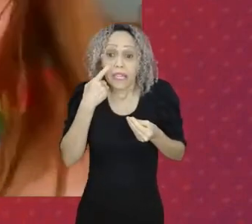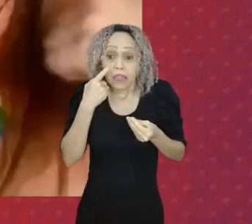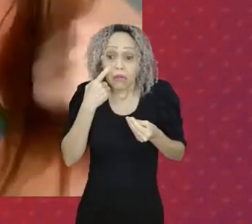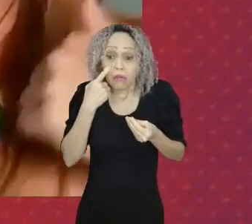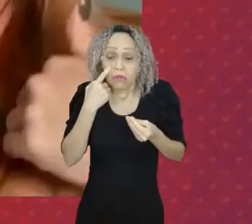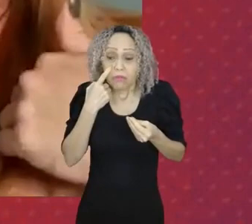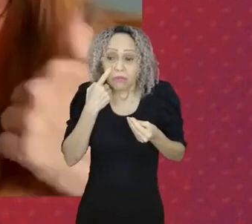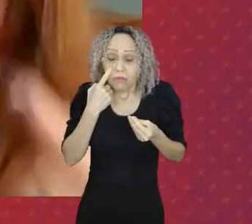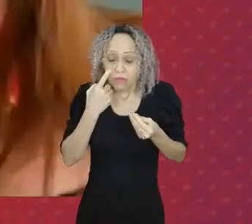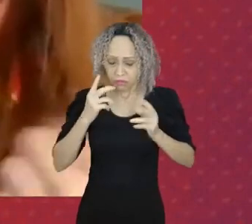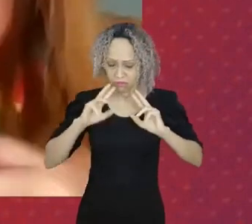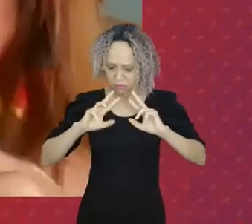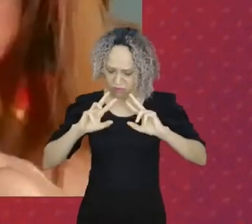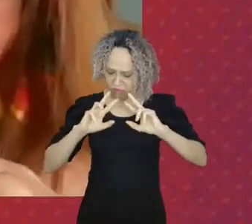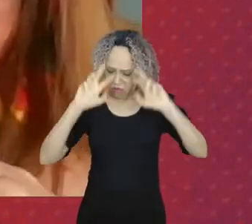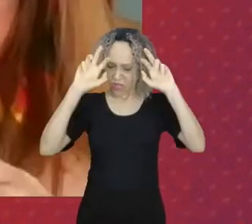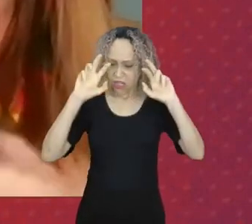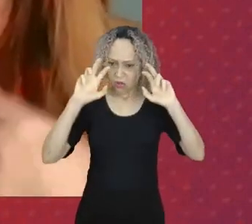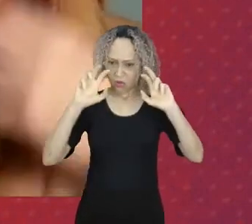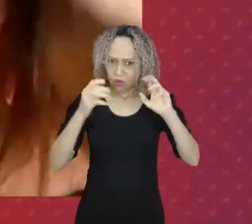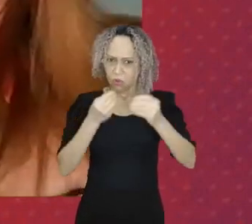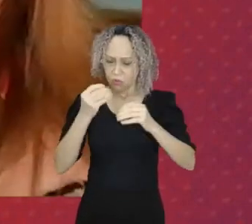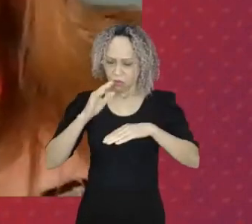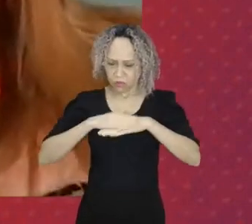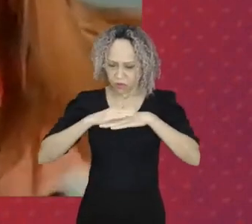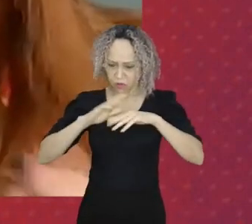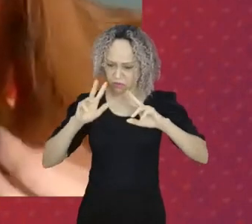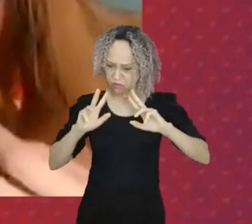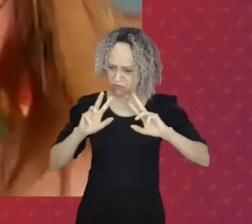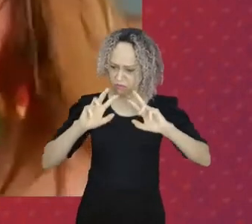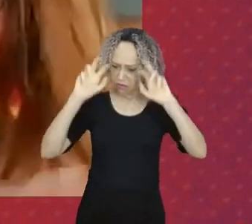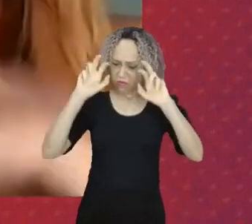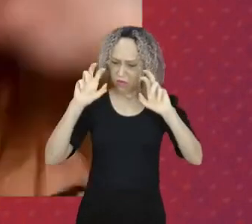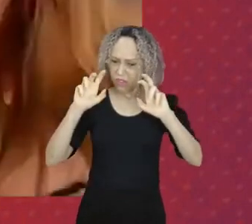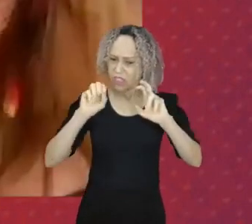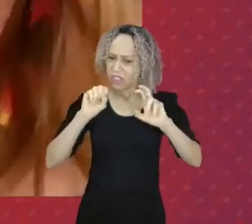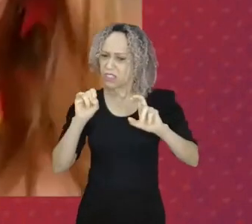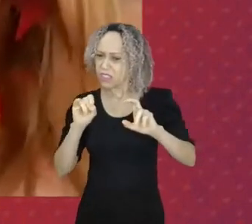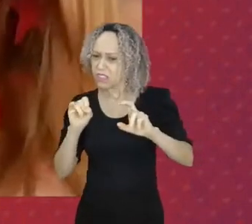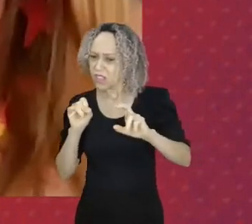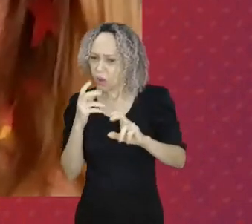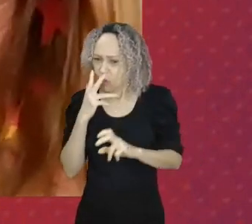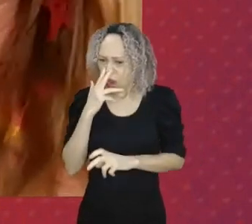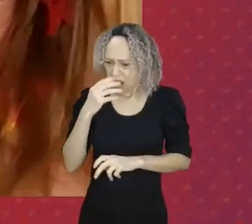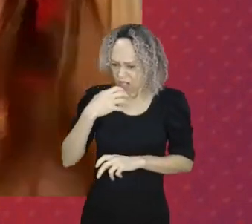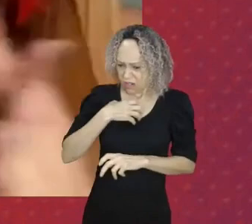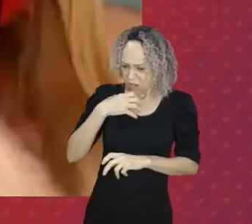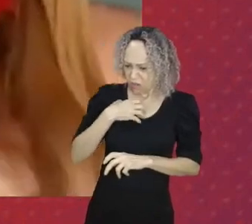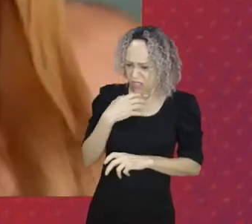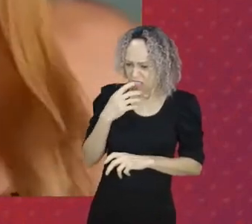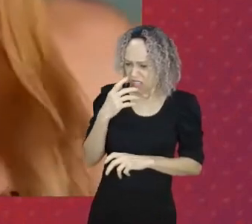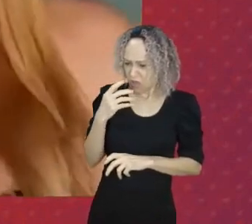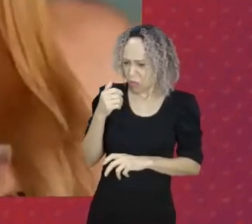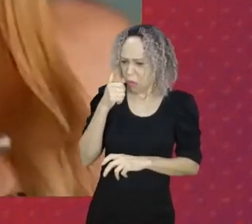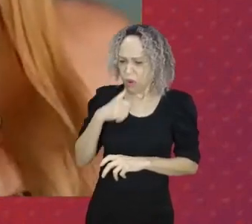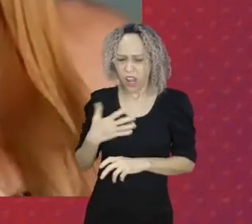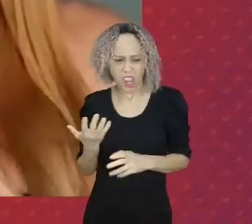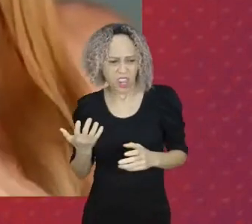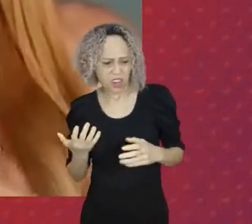sociedade. É como eu me vejo e como eu me enxergo. Se eu me identifico como um homem, como mulher, como nada disso,